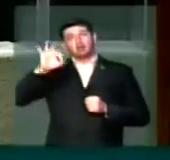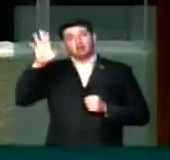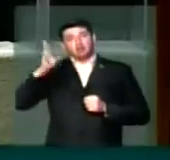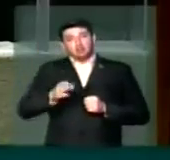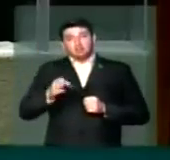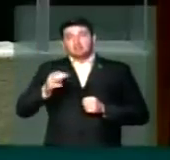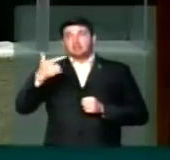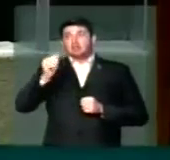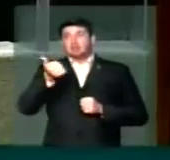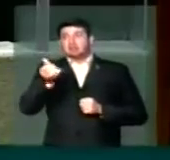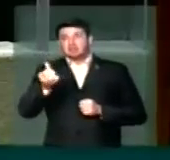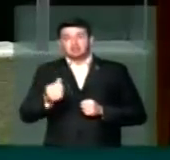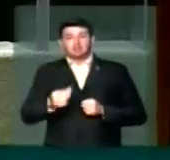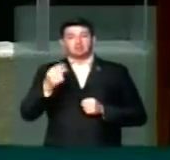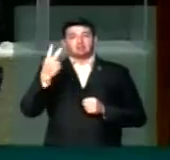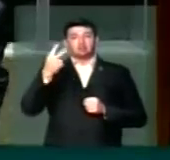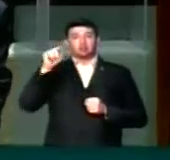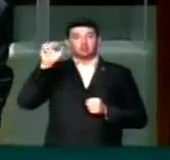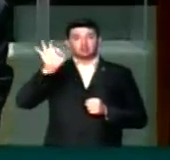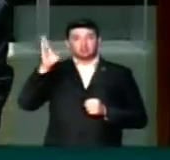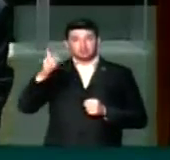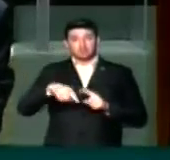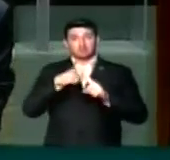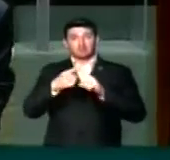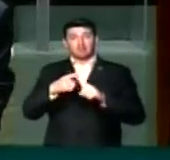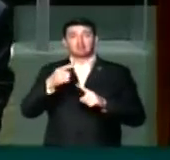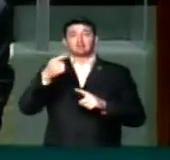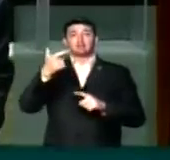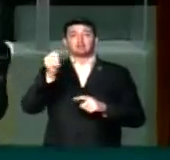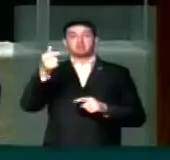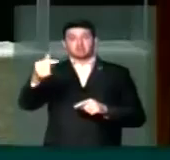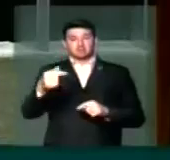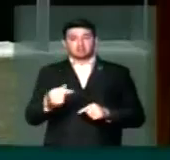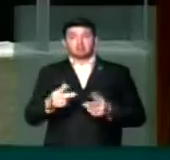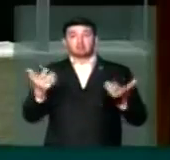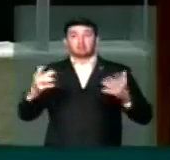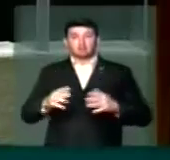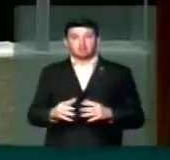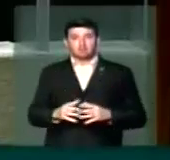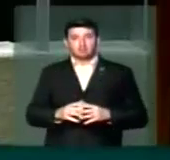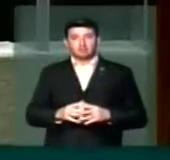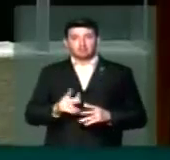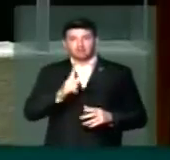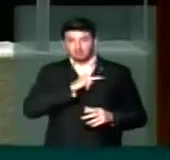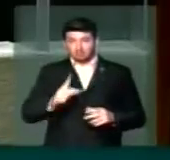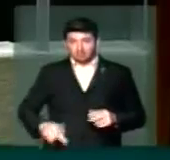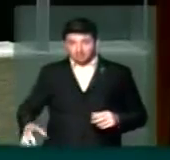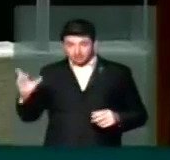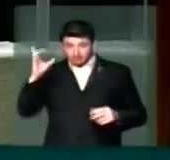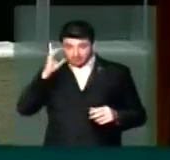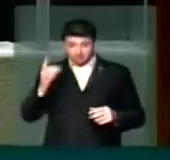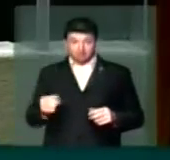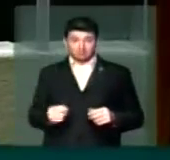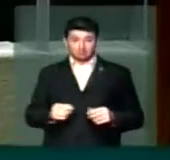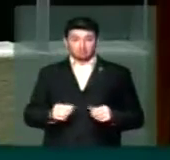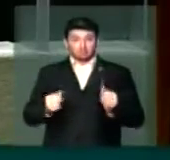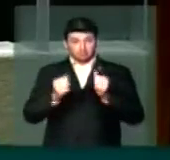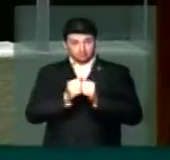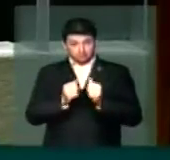2% em 2016, 2% em 2017. Ou seja, a presidente Dilma